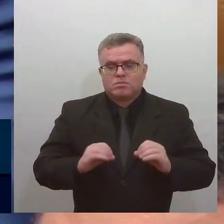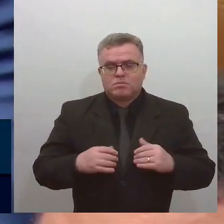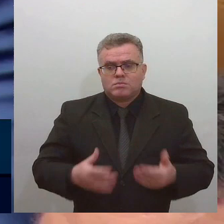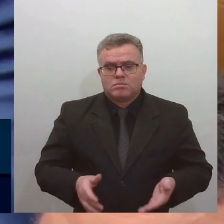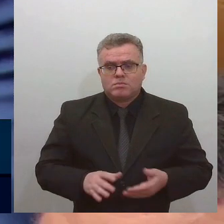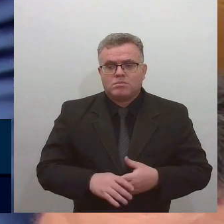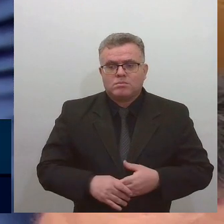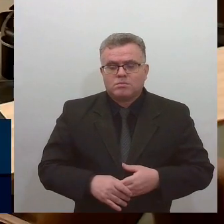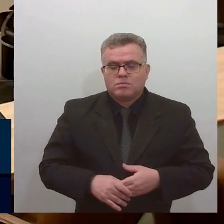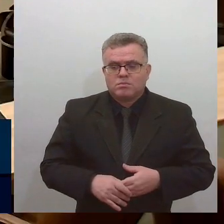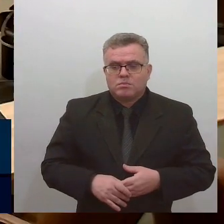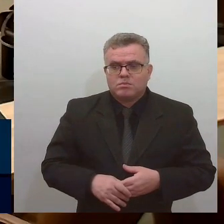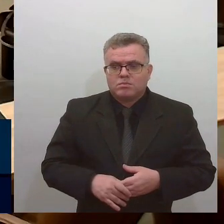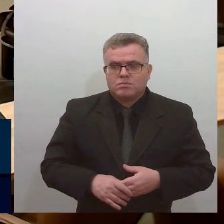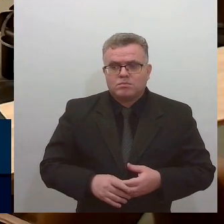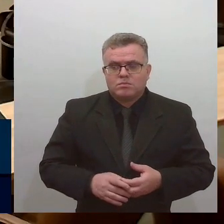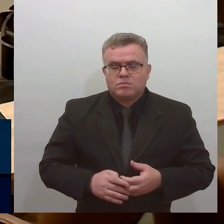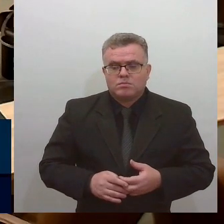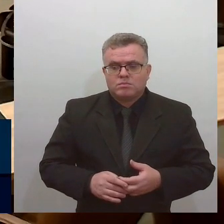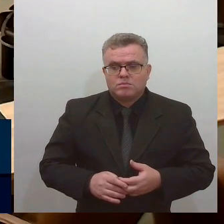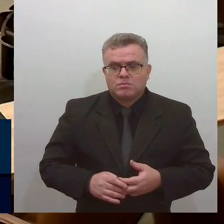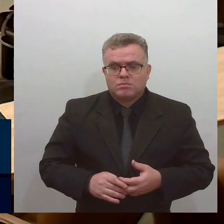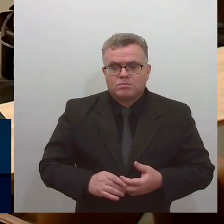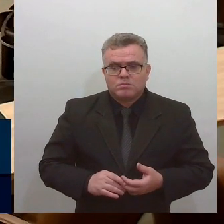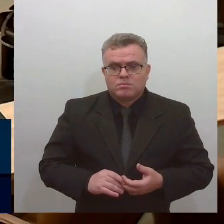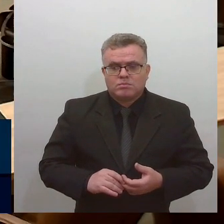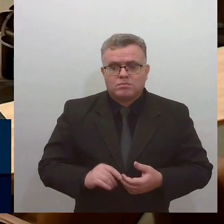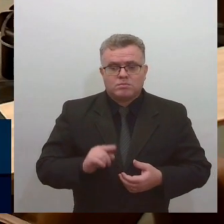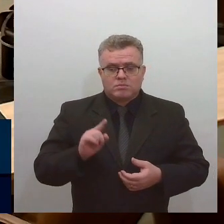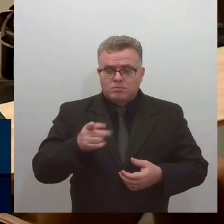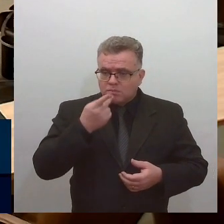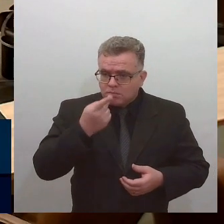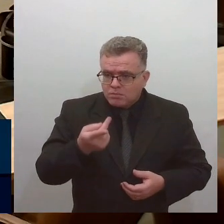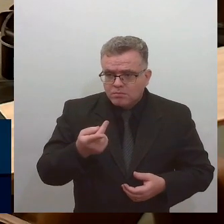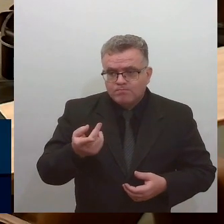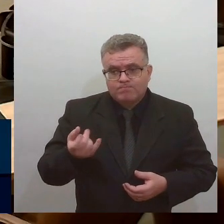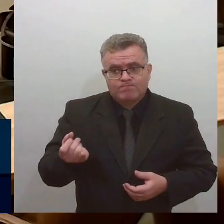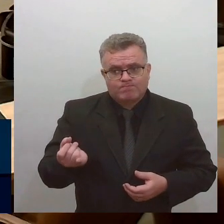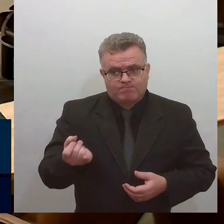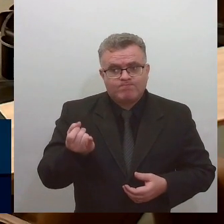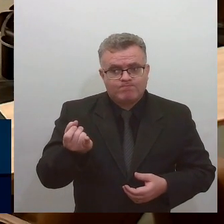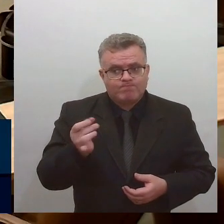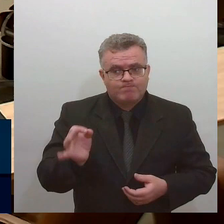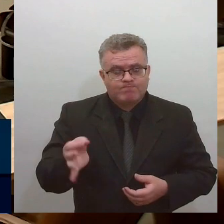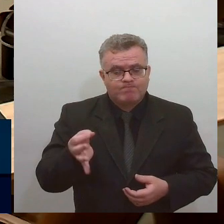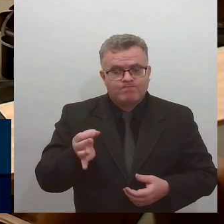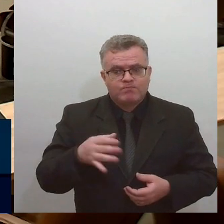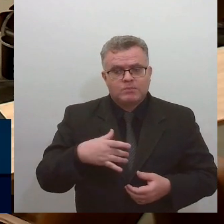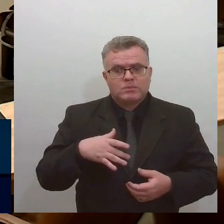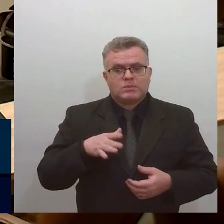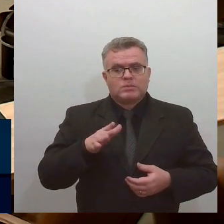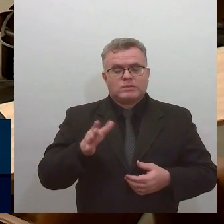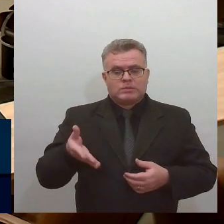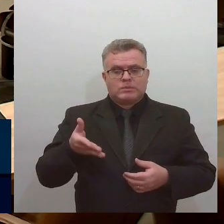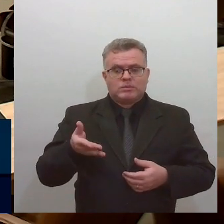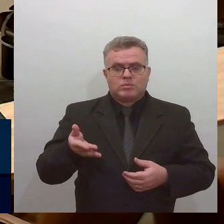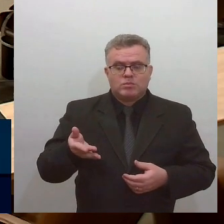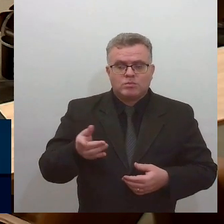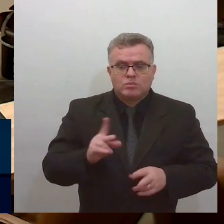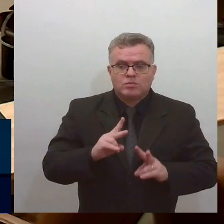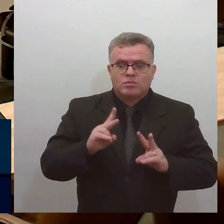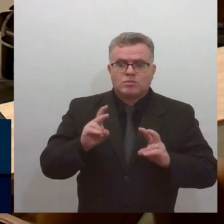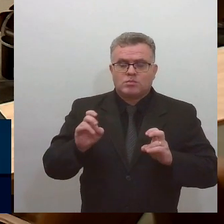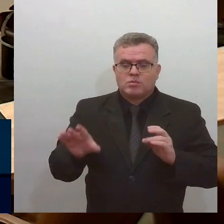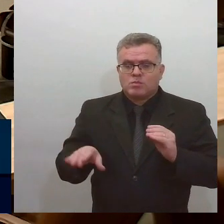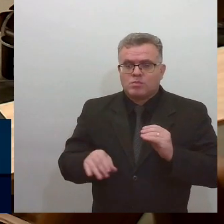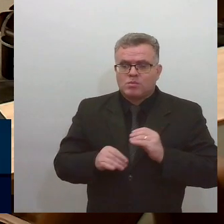acontecido Deputado senhor tocou no assunto importante aí eh eu até separei Quando fui falar da da da variante do